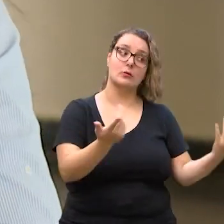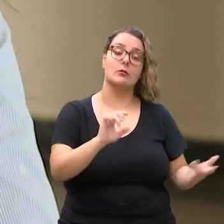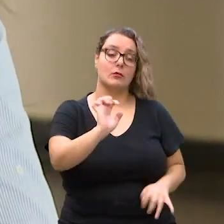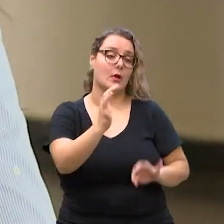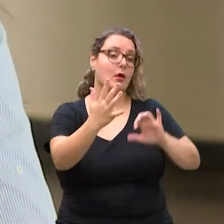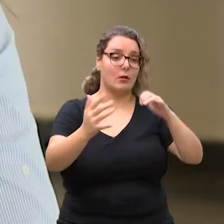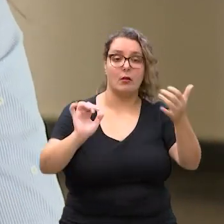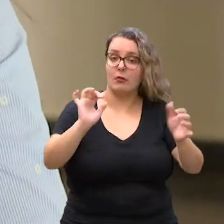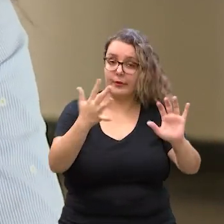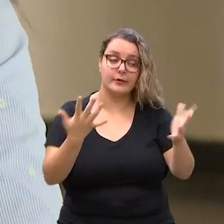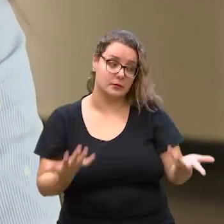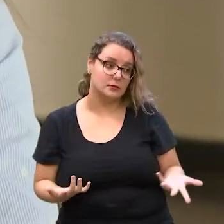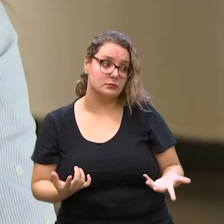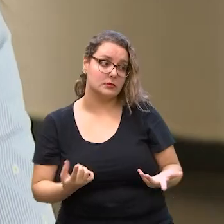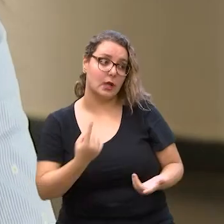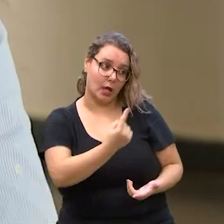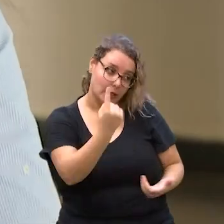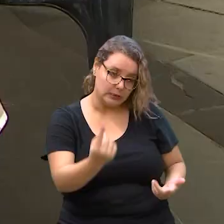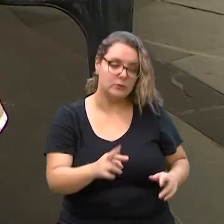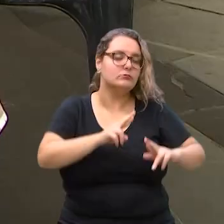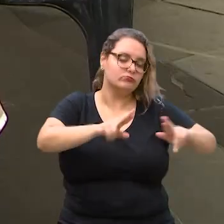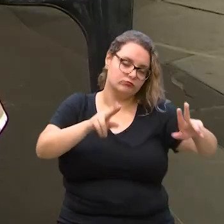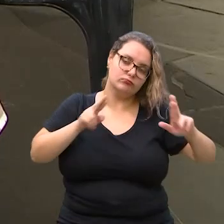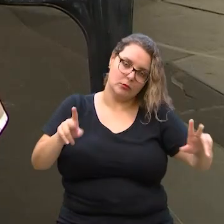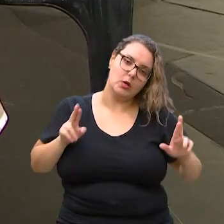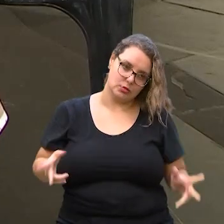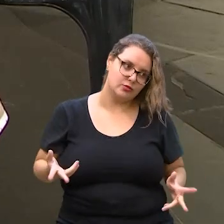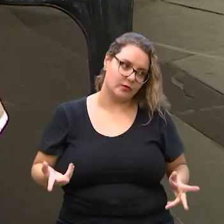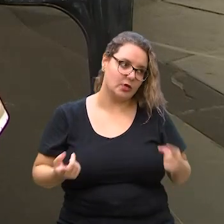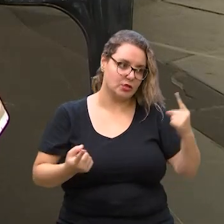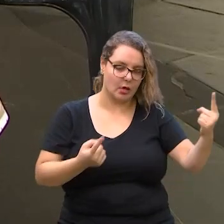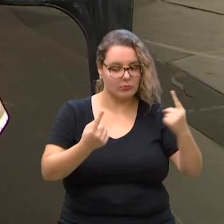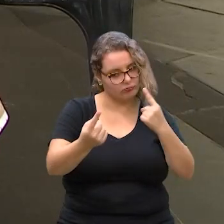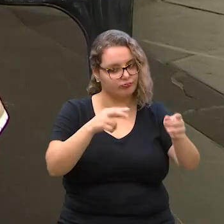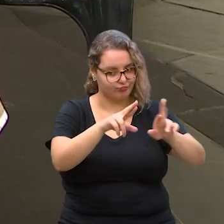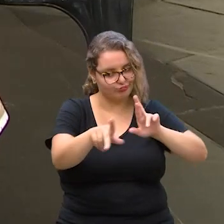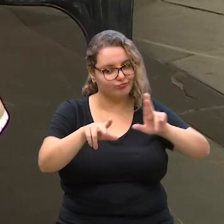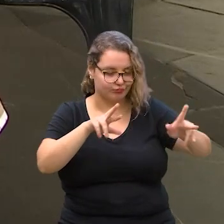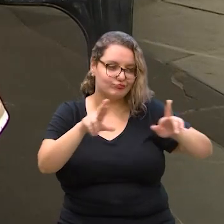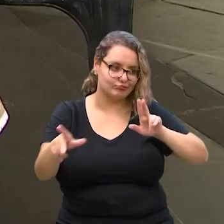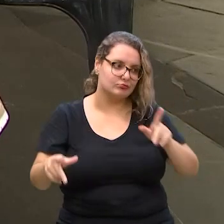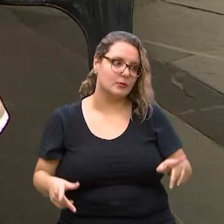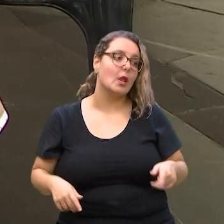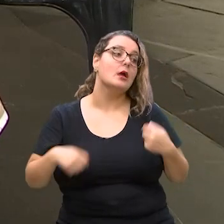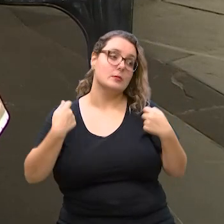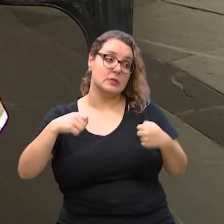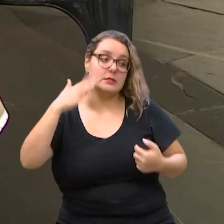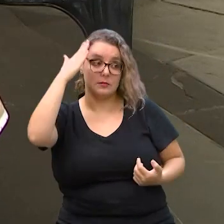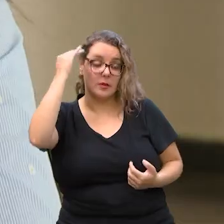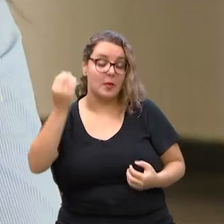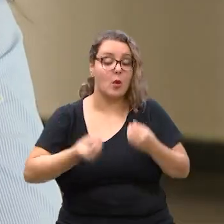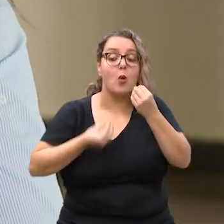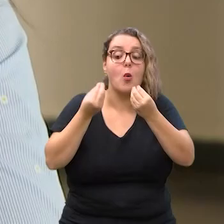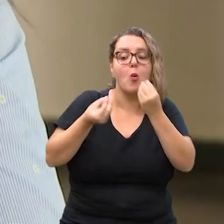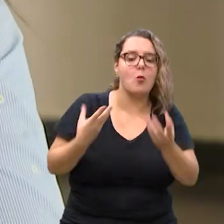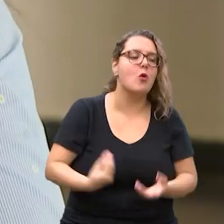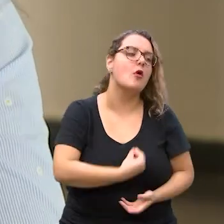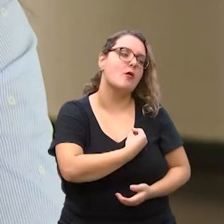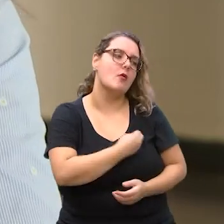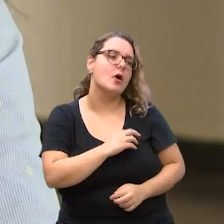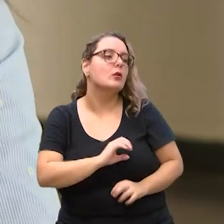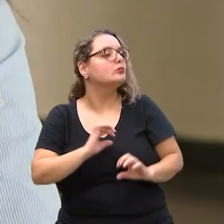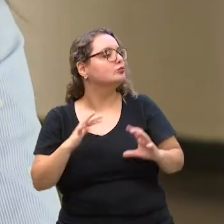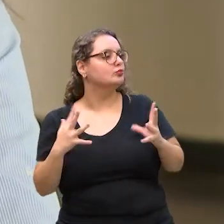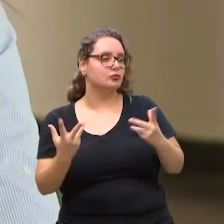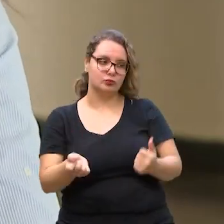que vão surgindo, então cada caso é um caso. A gente tem que saber lidar com a maior variedade possível de coisas